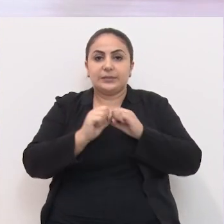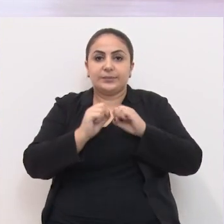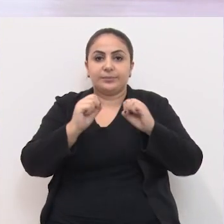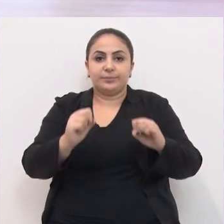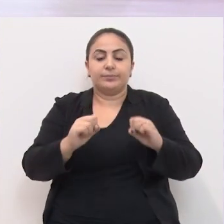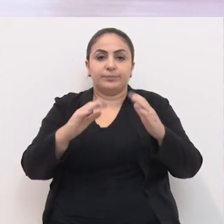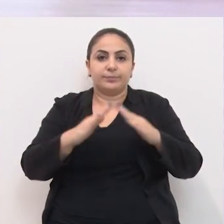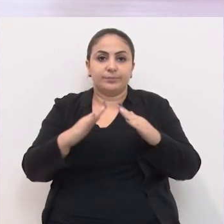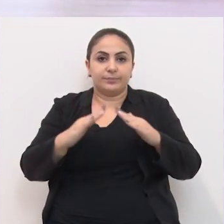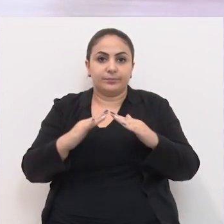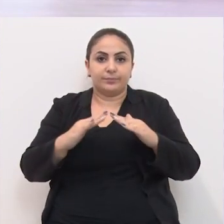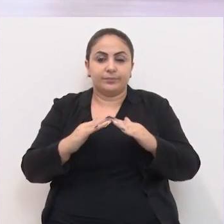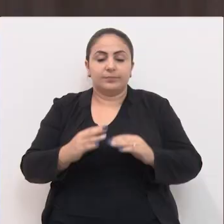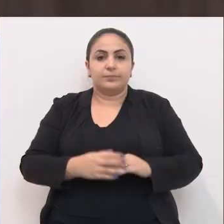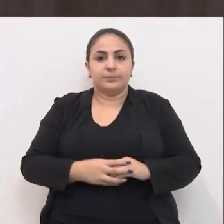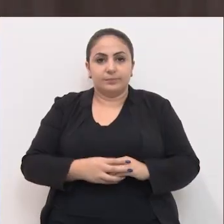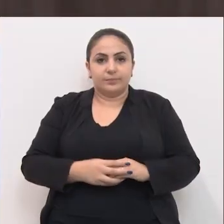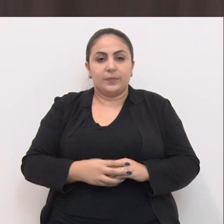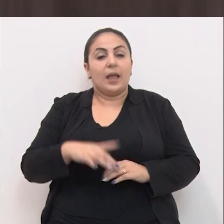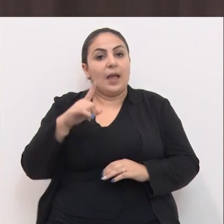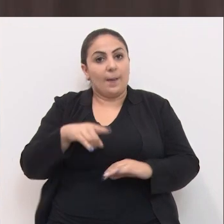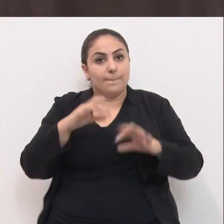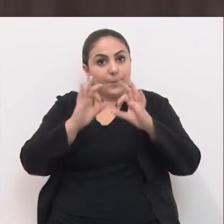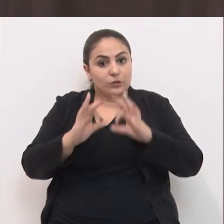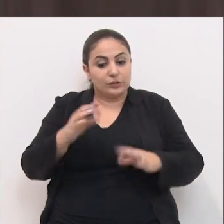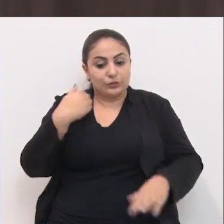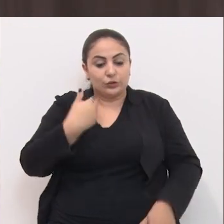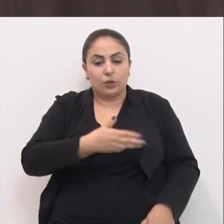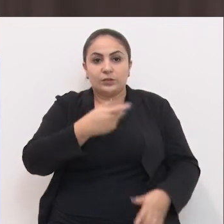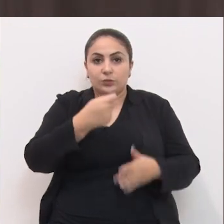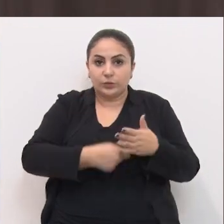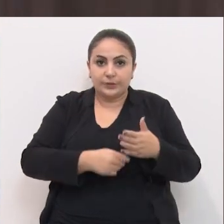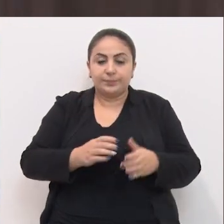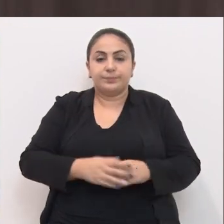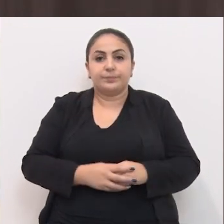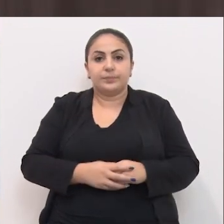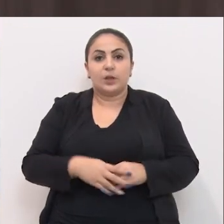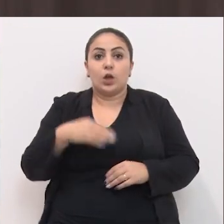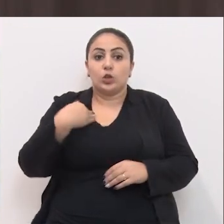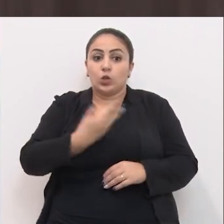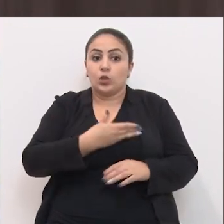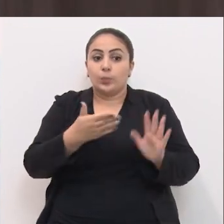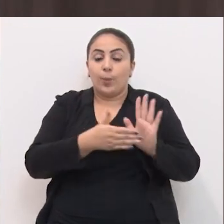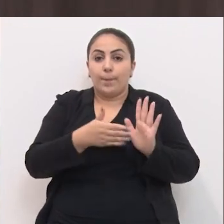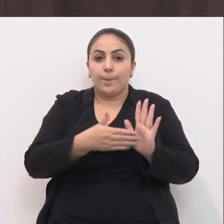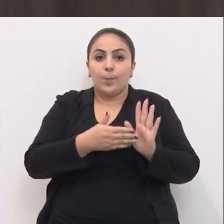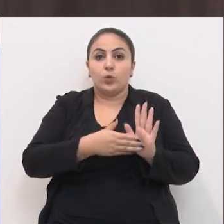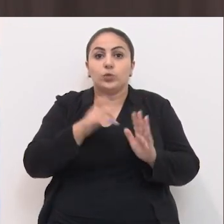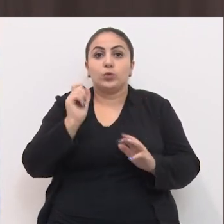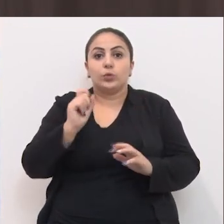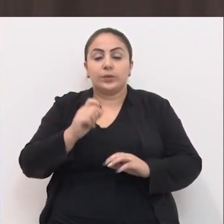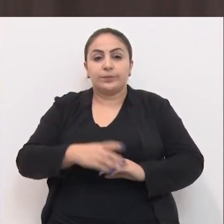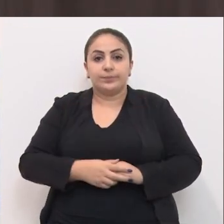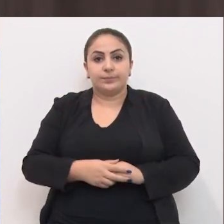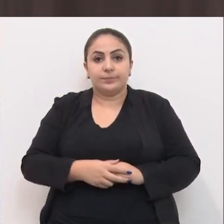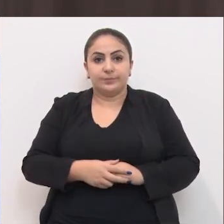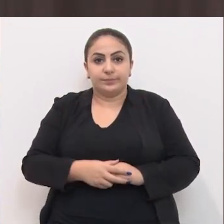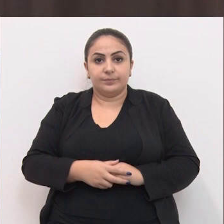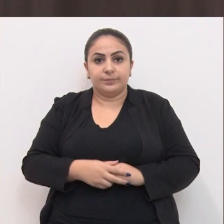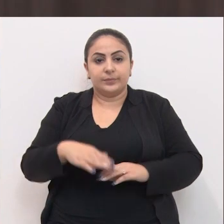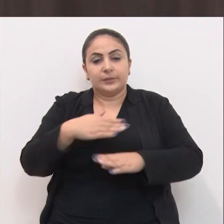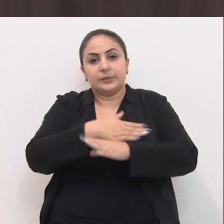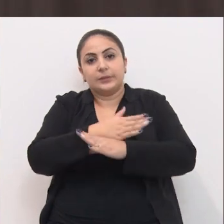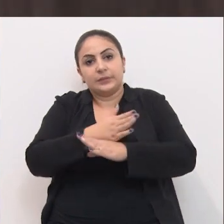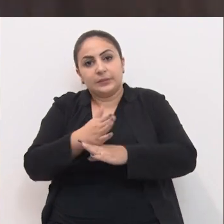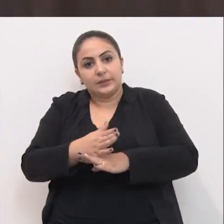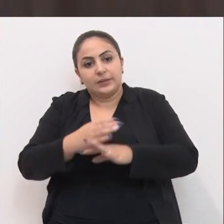de projetos habitacionais. Por isso, antes de ir para a votação, o texto foi amplamente discutido